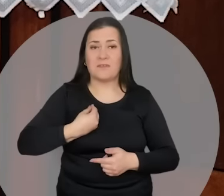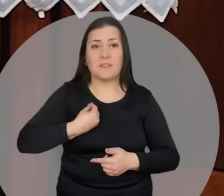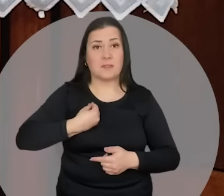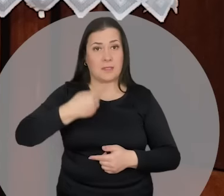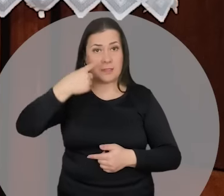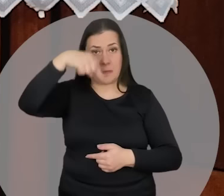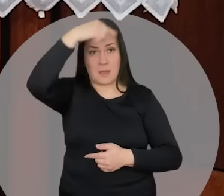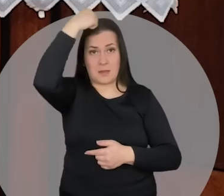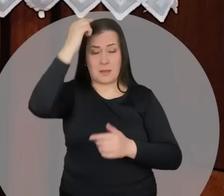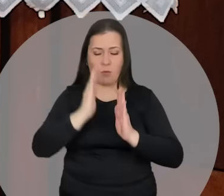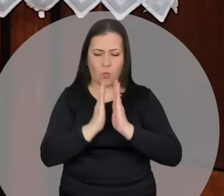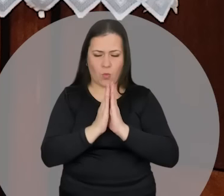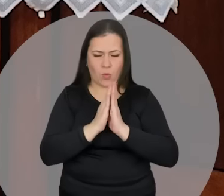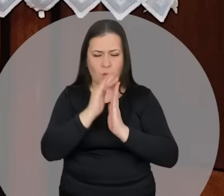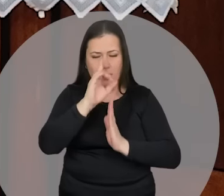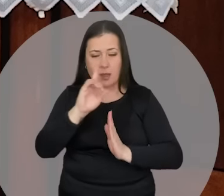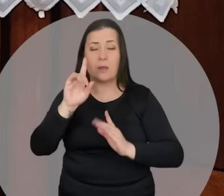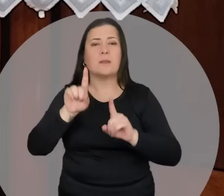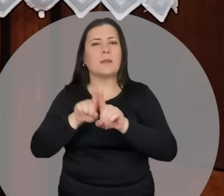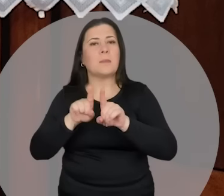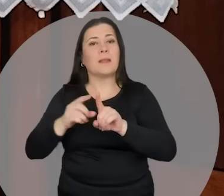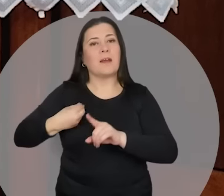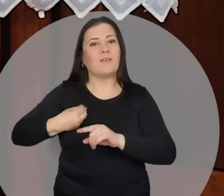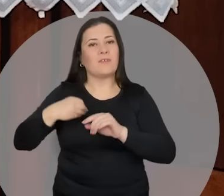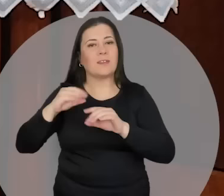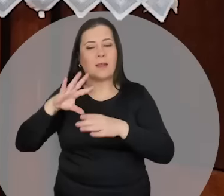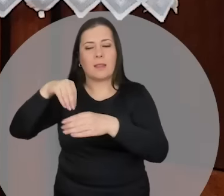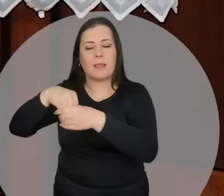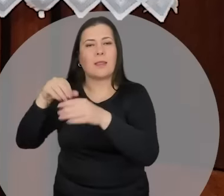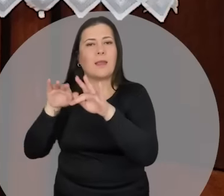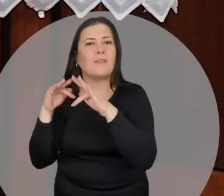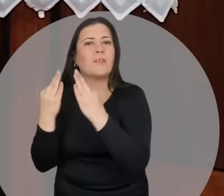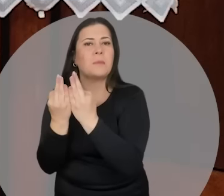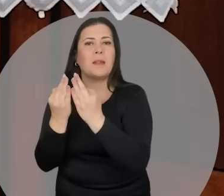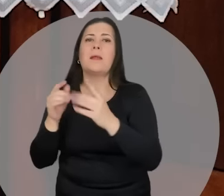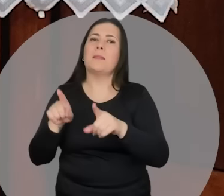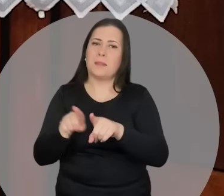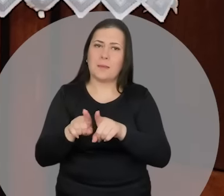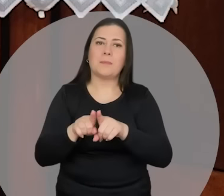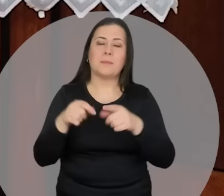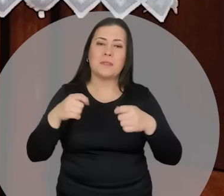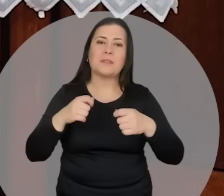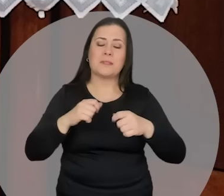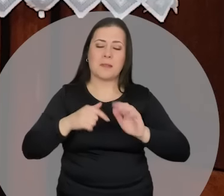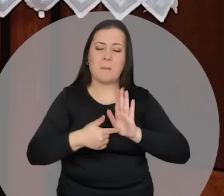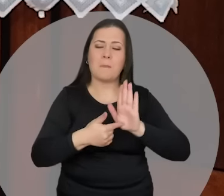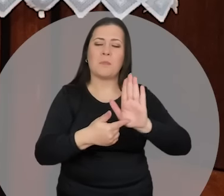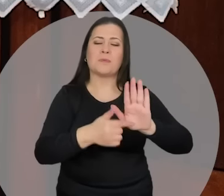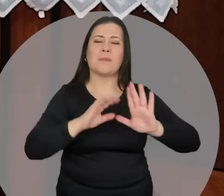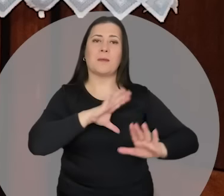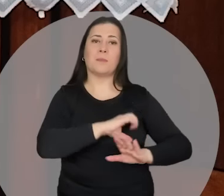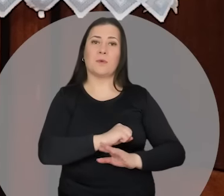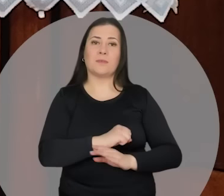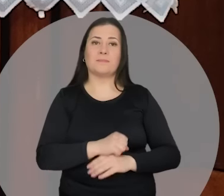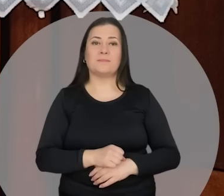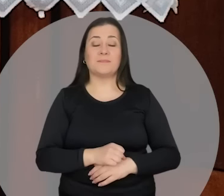espiritual e familiar. Podemos dizer que o lugar onde tudo começa é dentro de